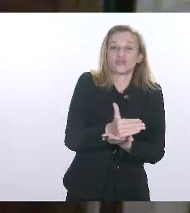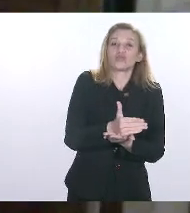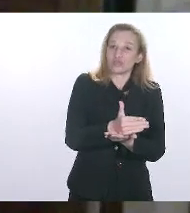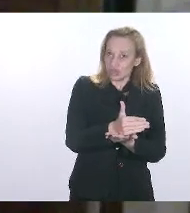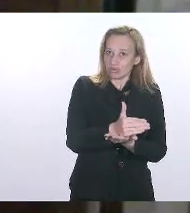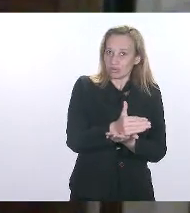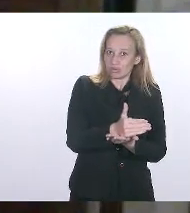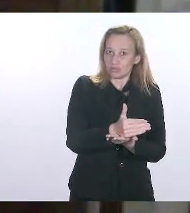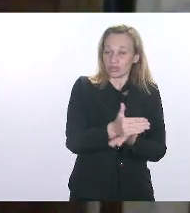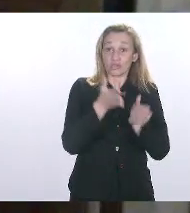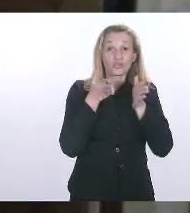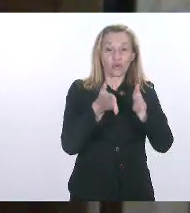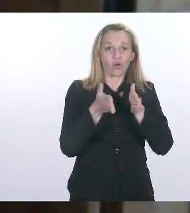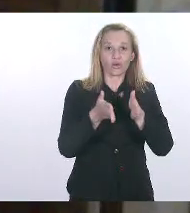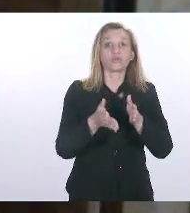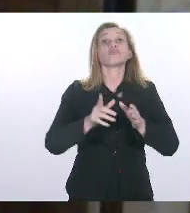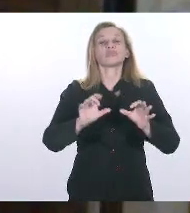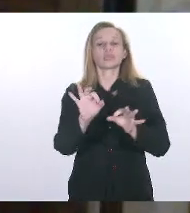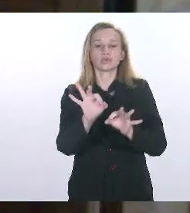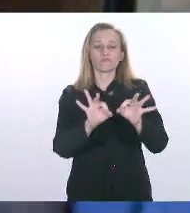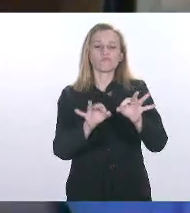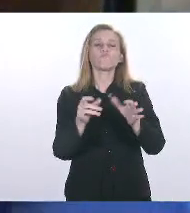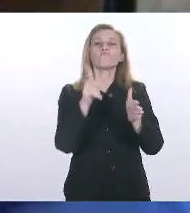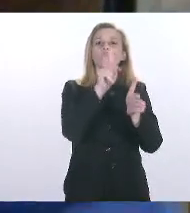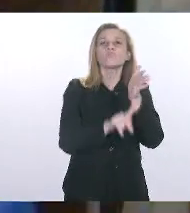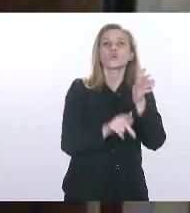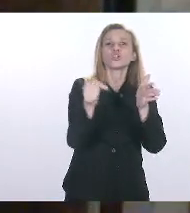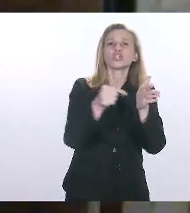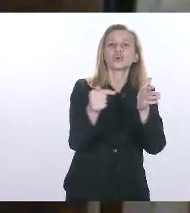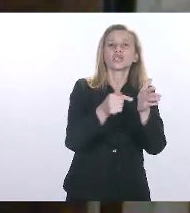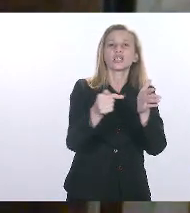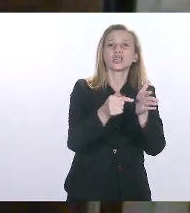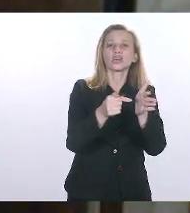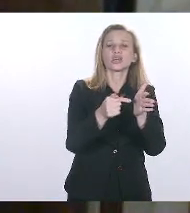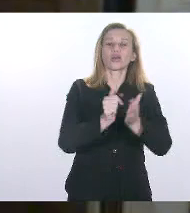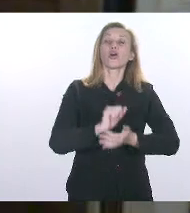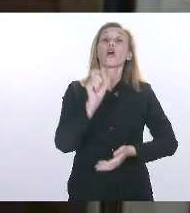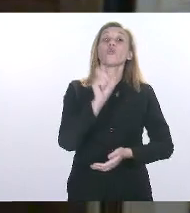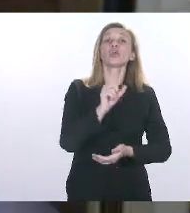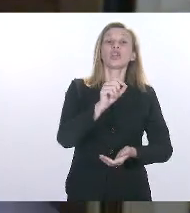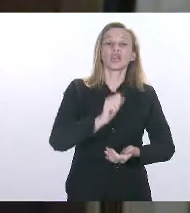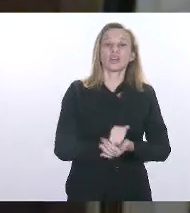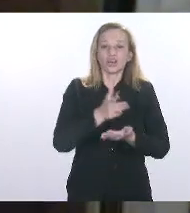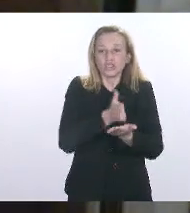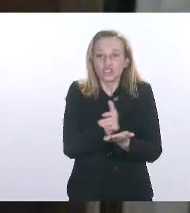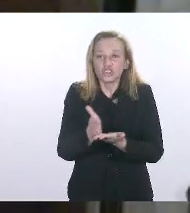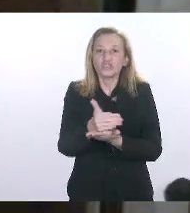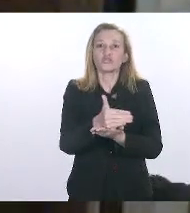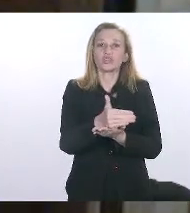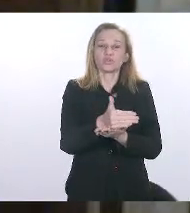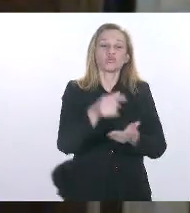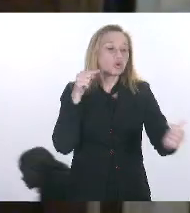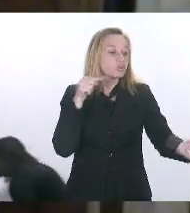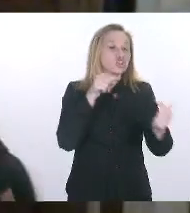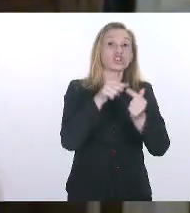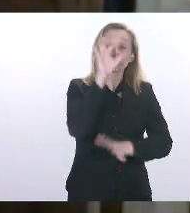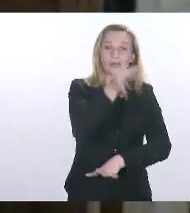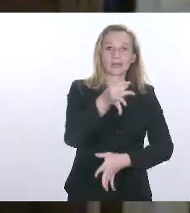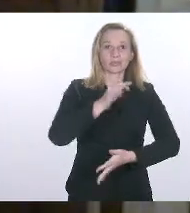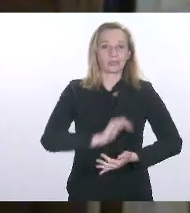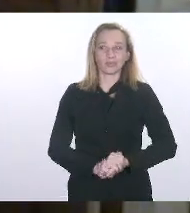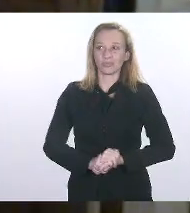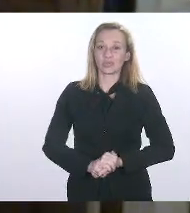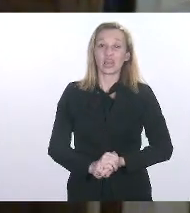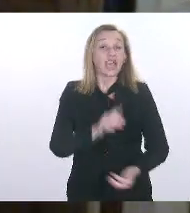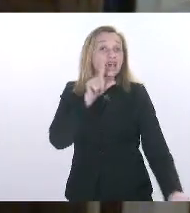que pretende esse projeto é exatamente consubstanciar o desvio de finalidade.